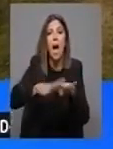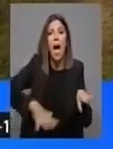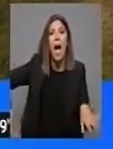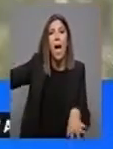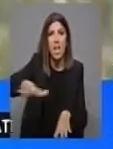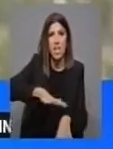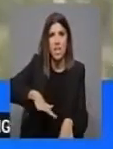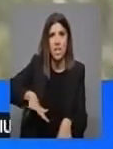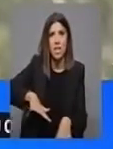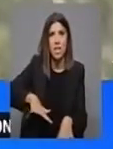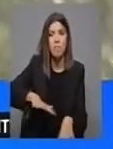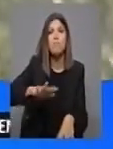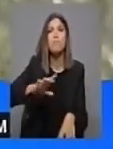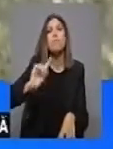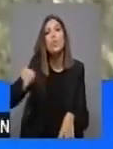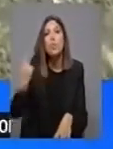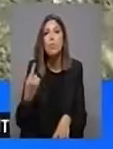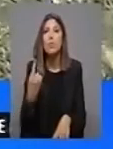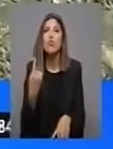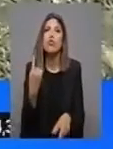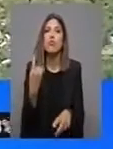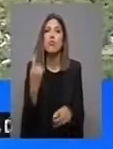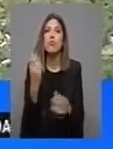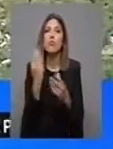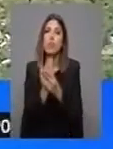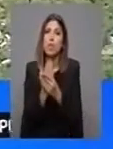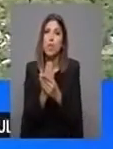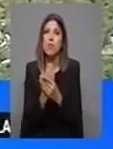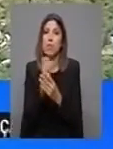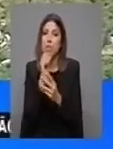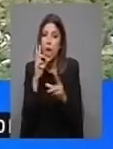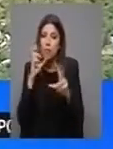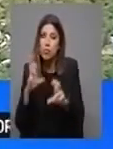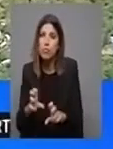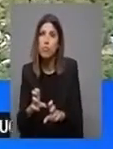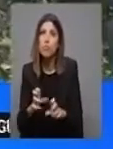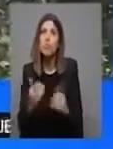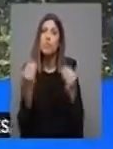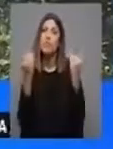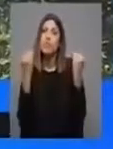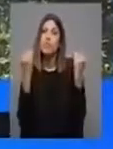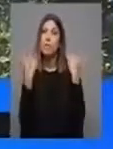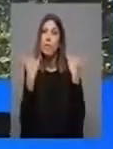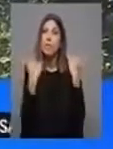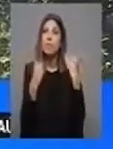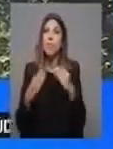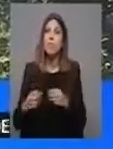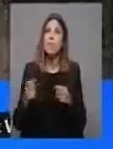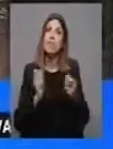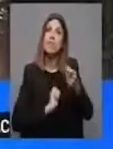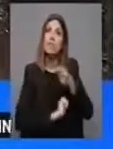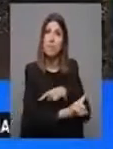feito, digamos, um processo que vai permitir até enviar toda a informação para a Conservatória do Registro Predial. E a partir desse